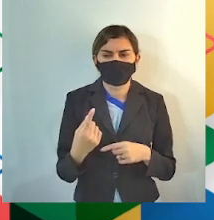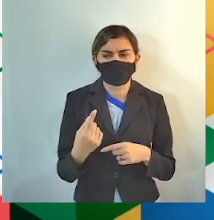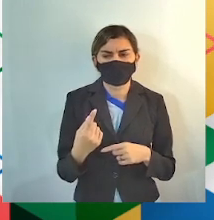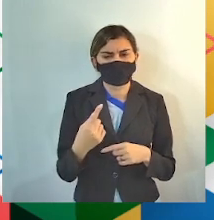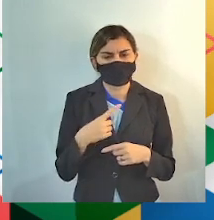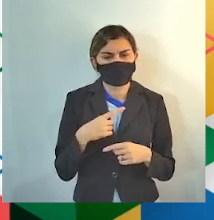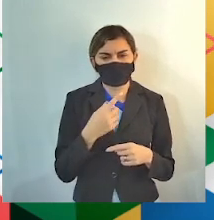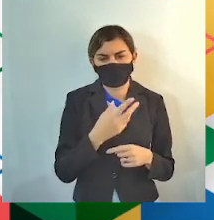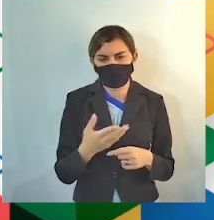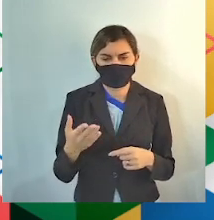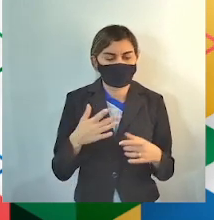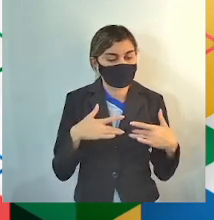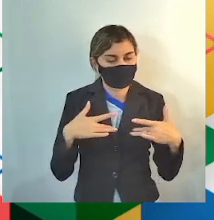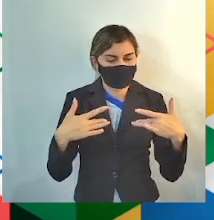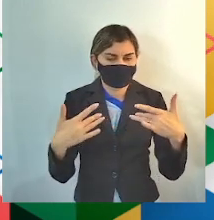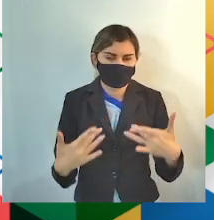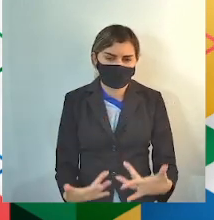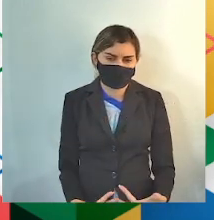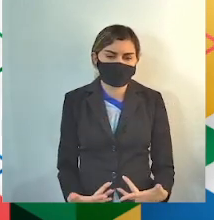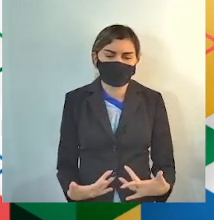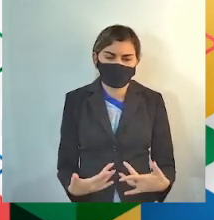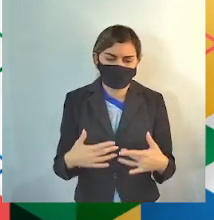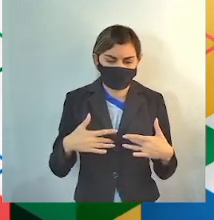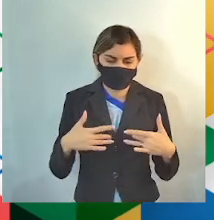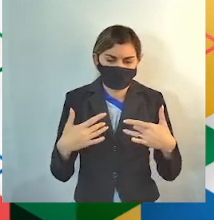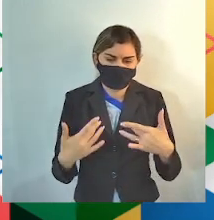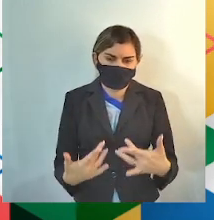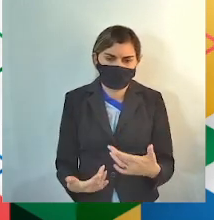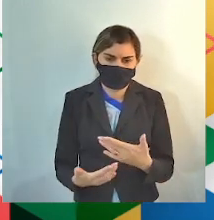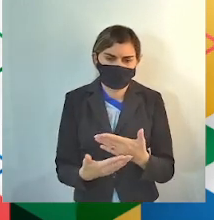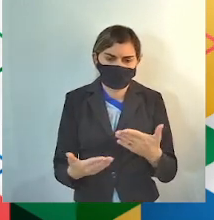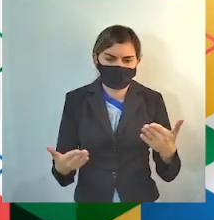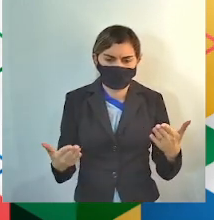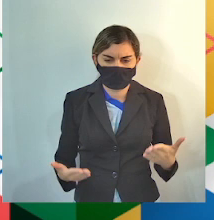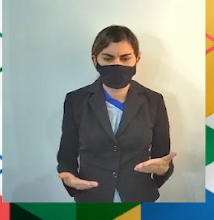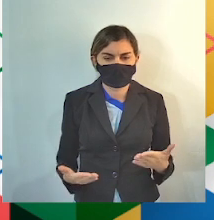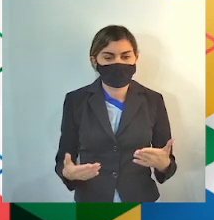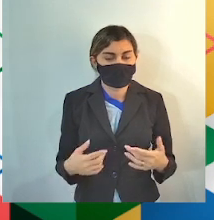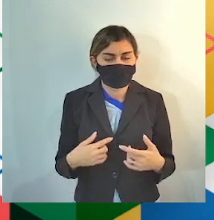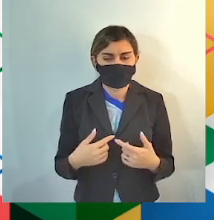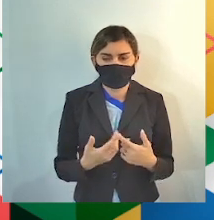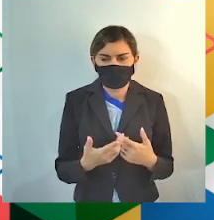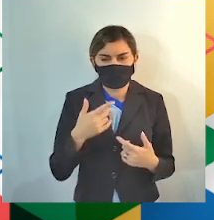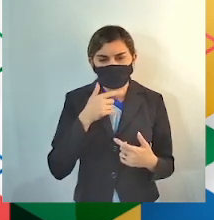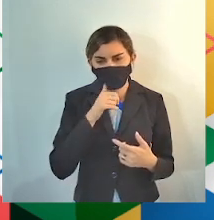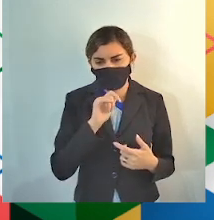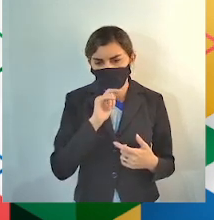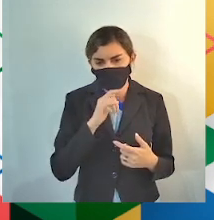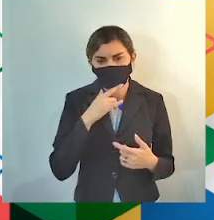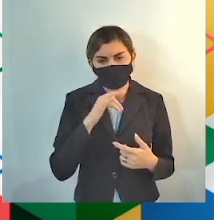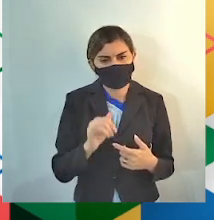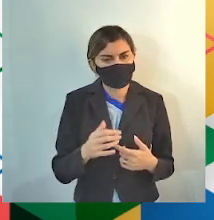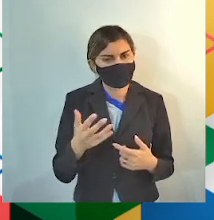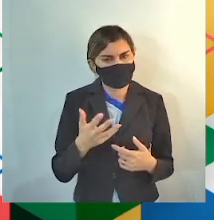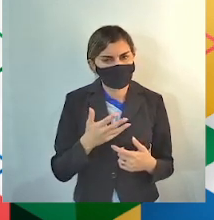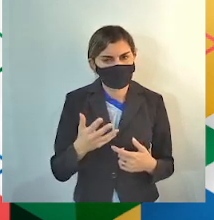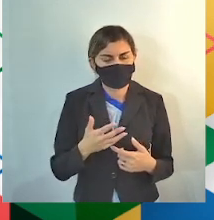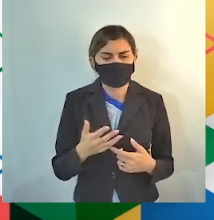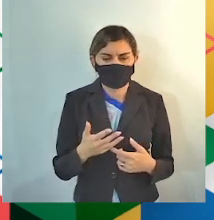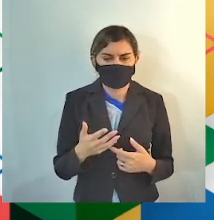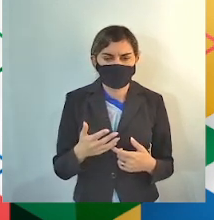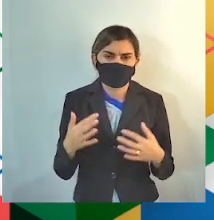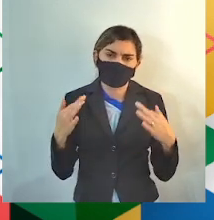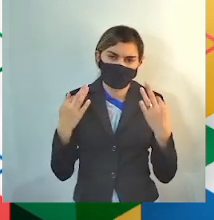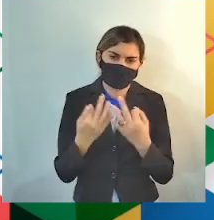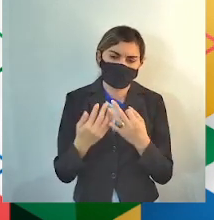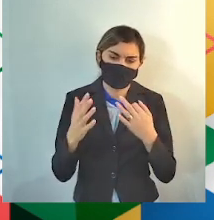eu estou dedicada, ela está sendo ali dedicada e confiante, certo? Ainda que os pais dela queiram tomar, ou a família em